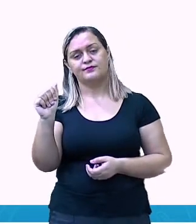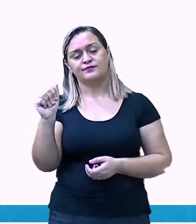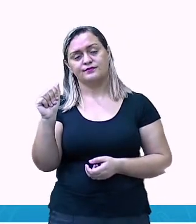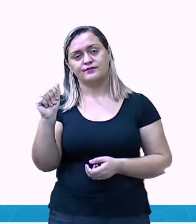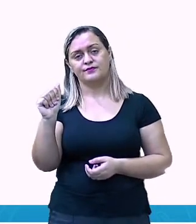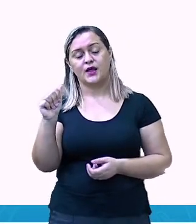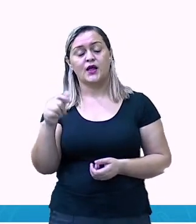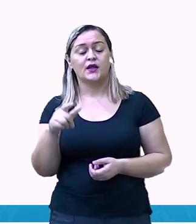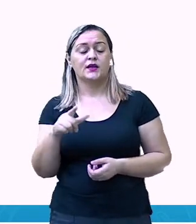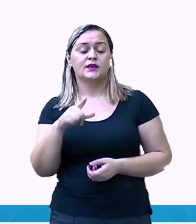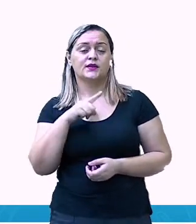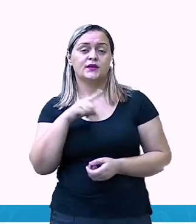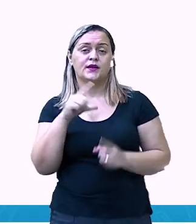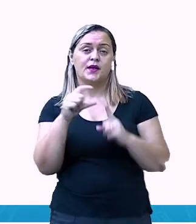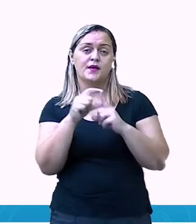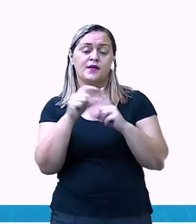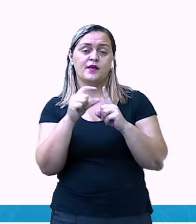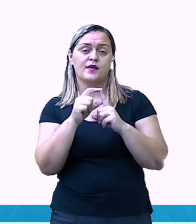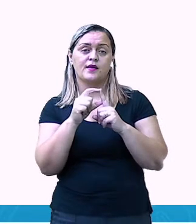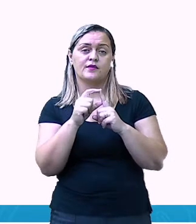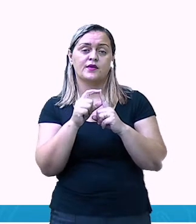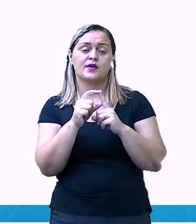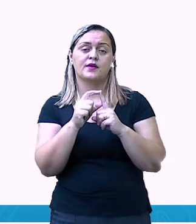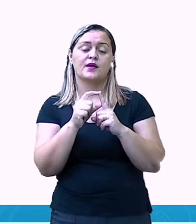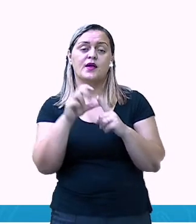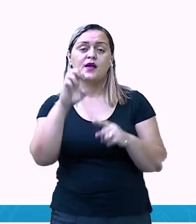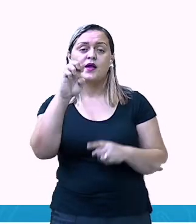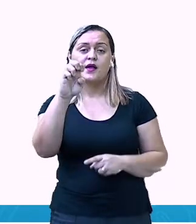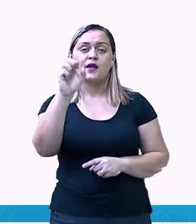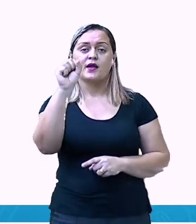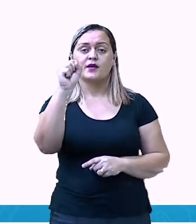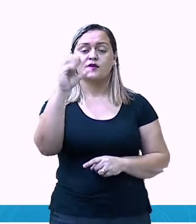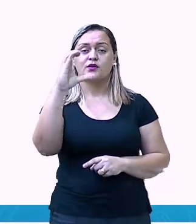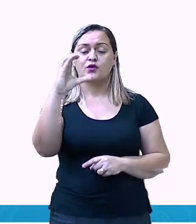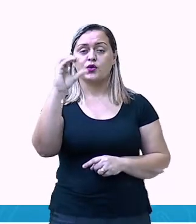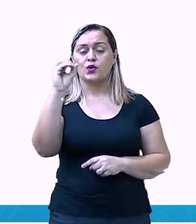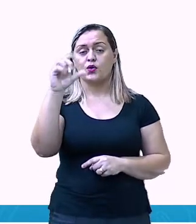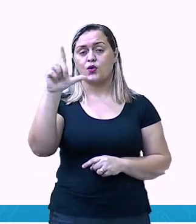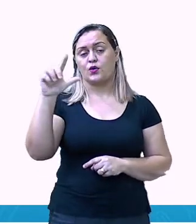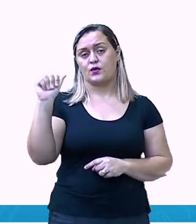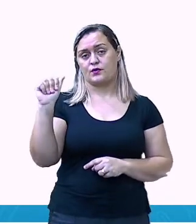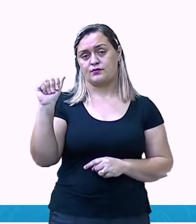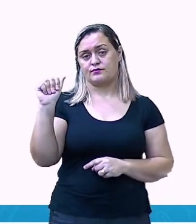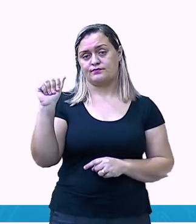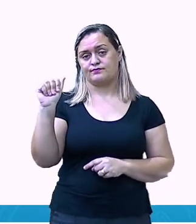palavra escola. Vamos separar em sílabas junto comigo. Es,